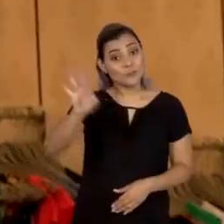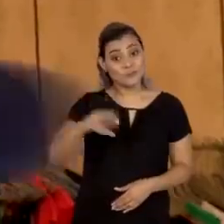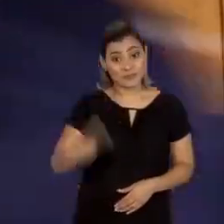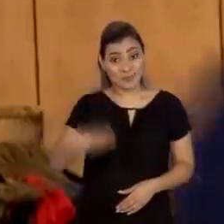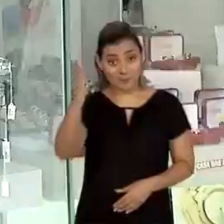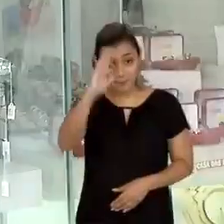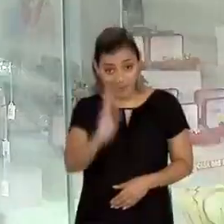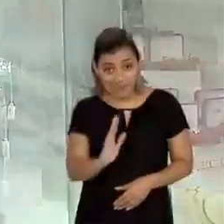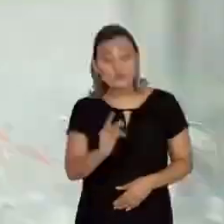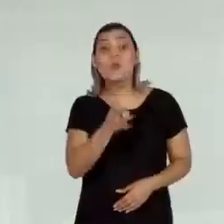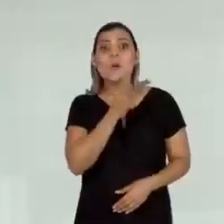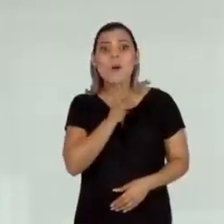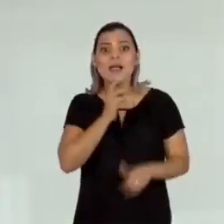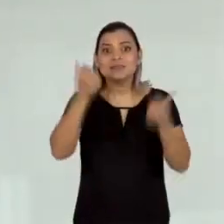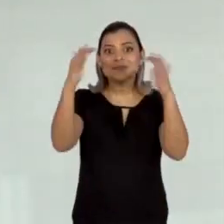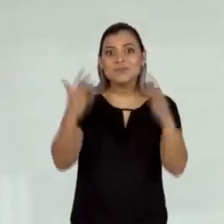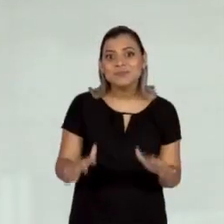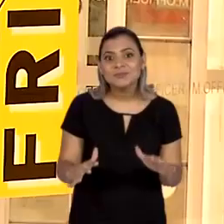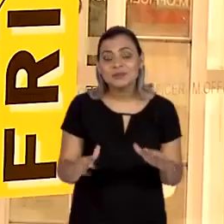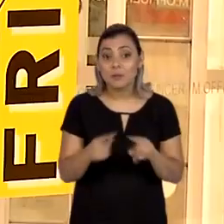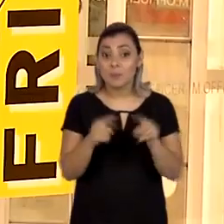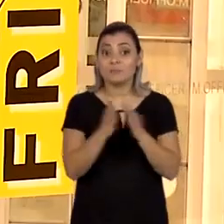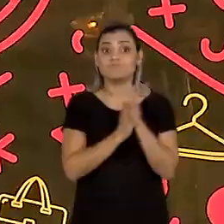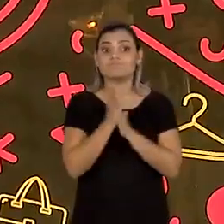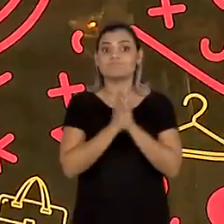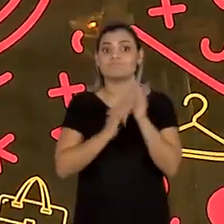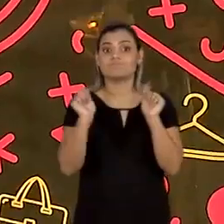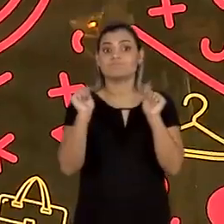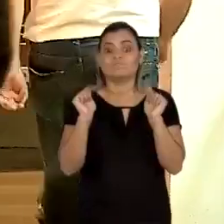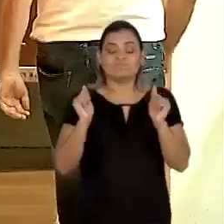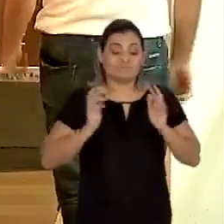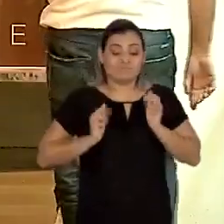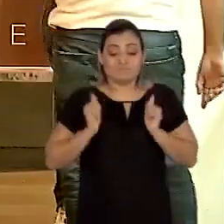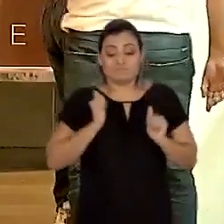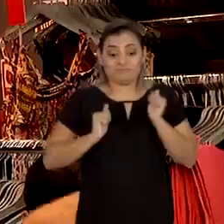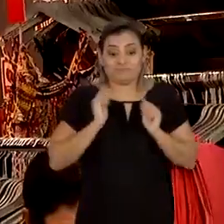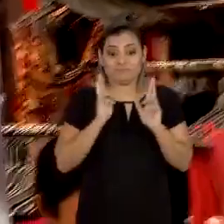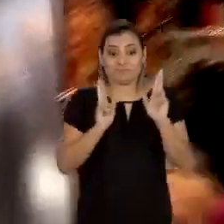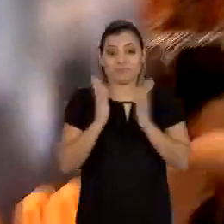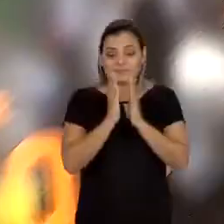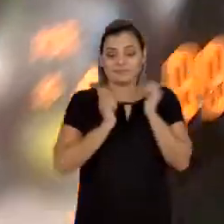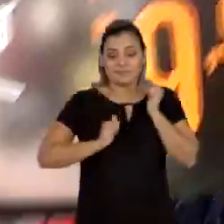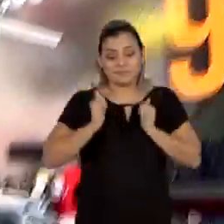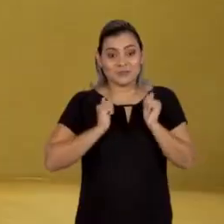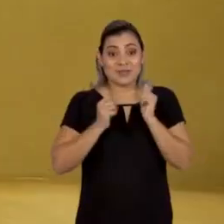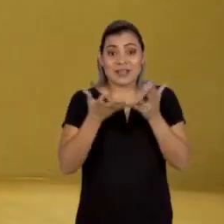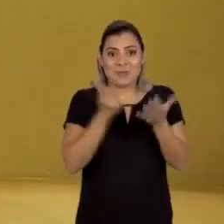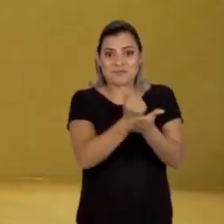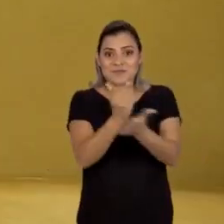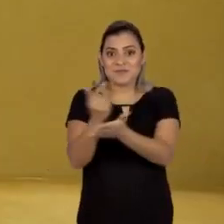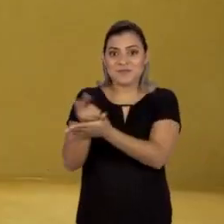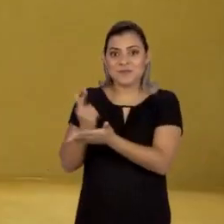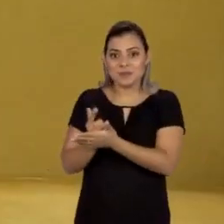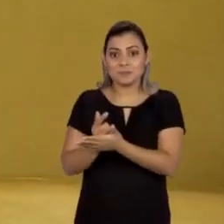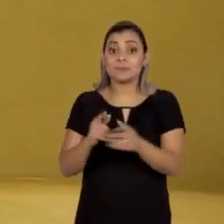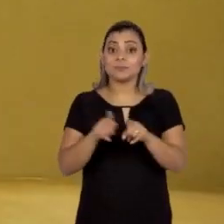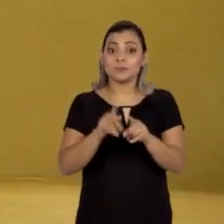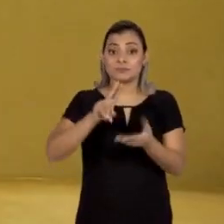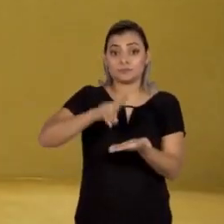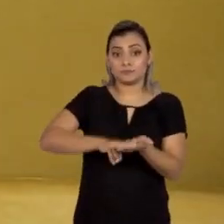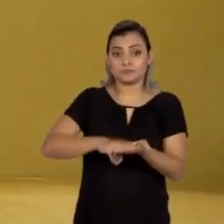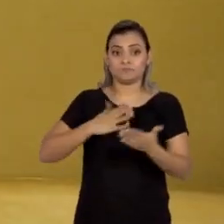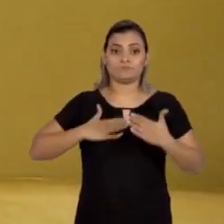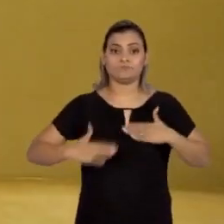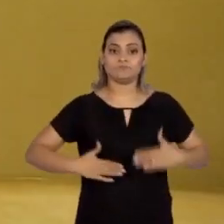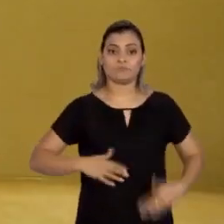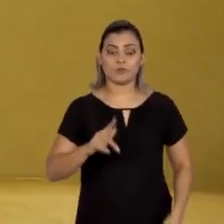brasileiros conhecem a Black Friday e esperam a data ansiosos para fazer boas compras. O corpo do apresentador